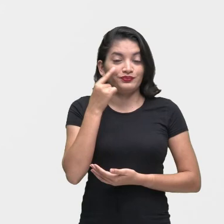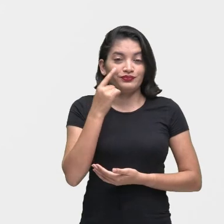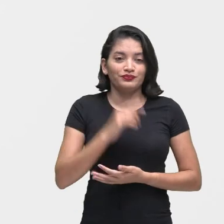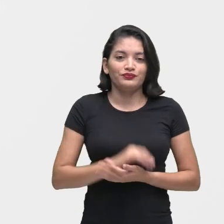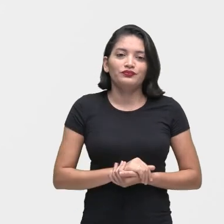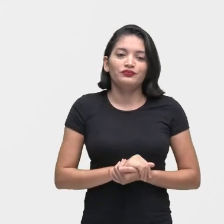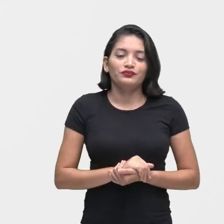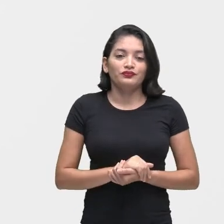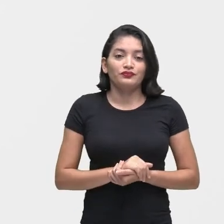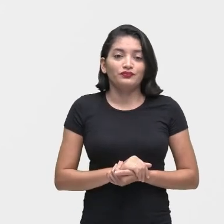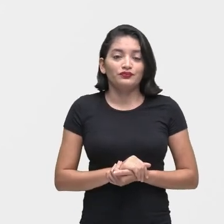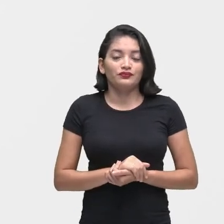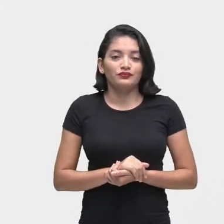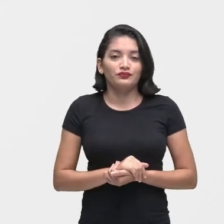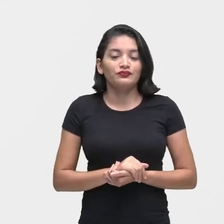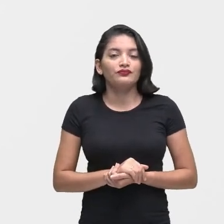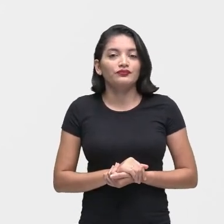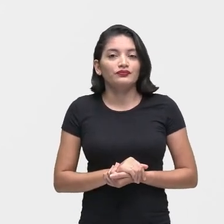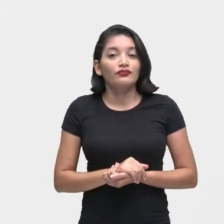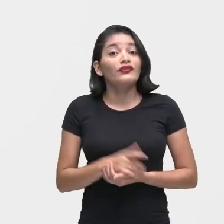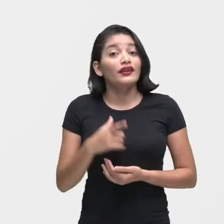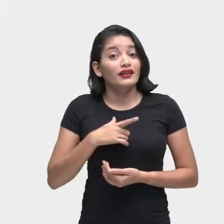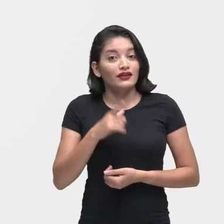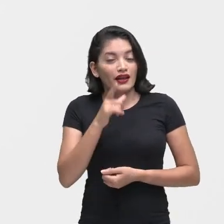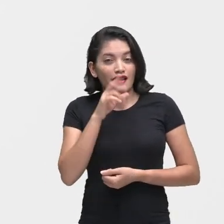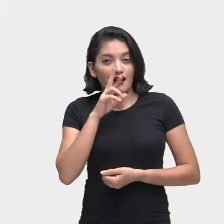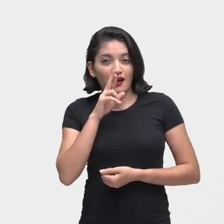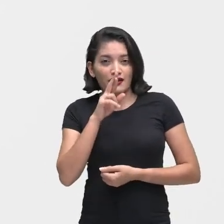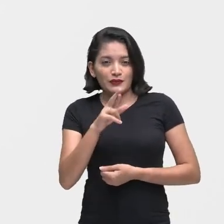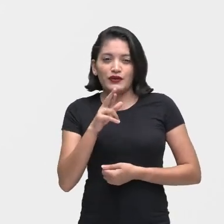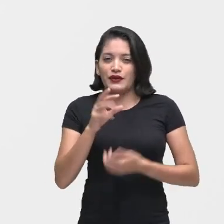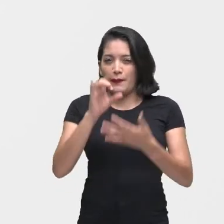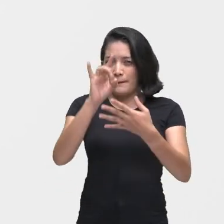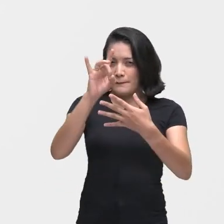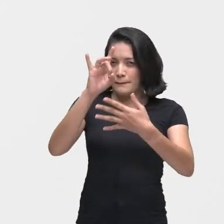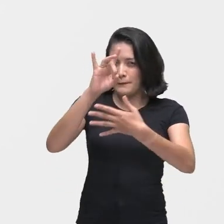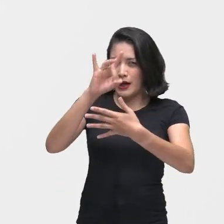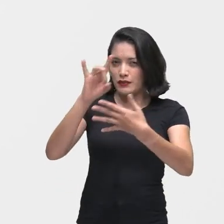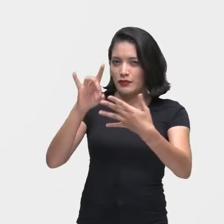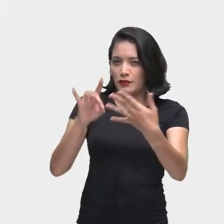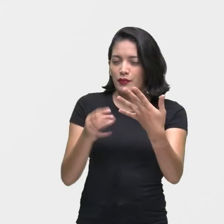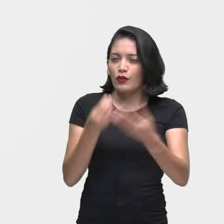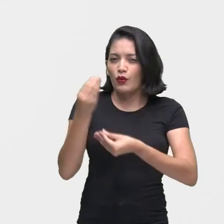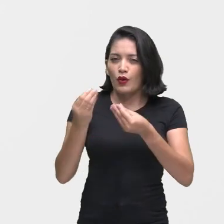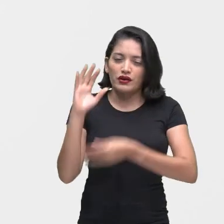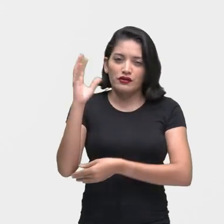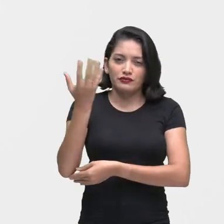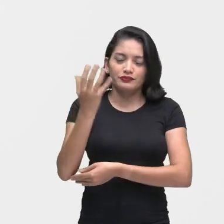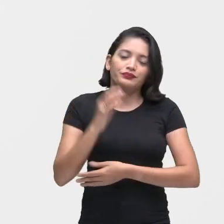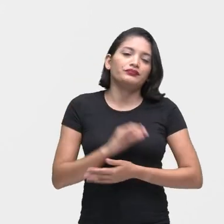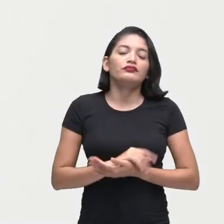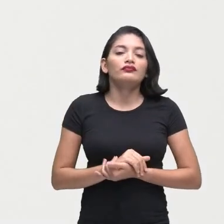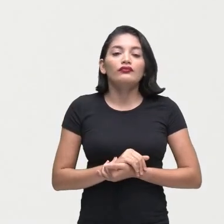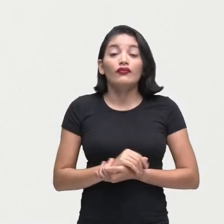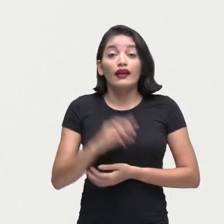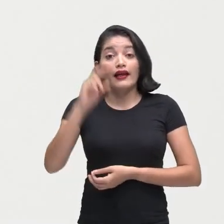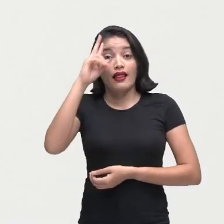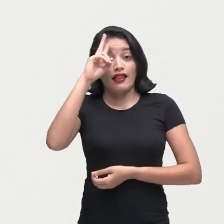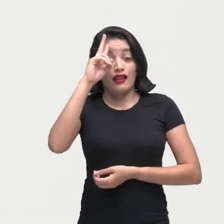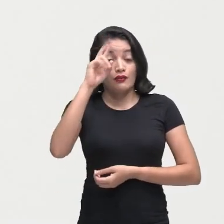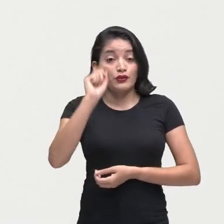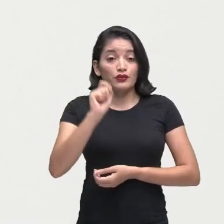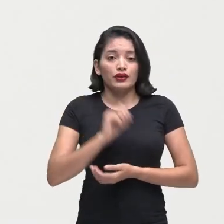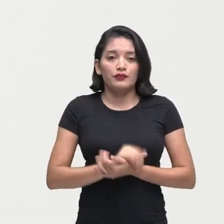pipo então nós temos aí a resposta de cada uma delas como é que ficou lembre-se que